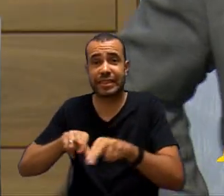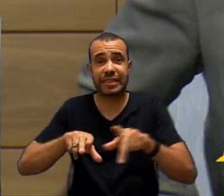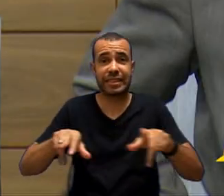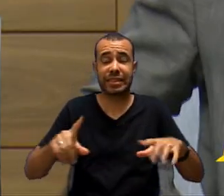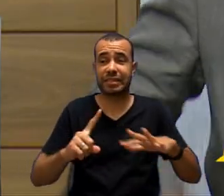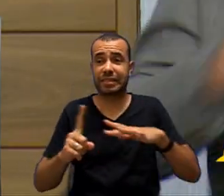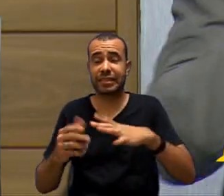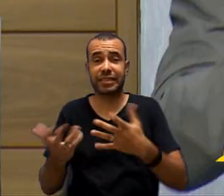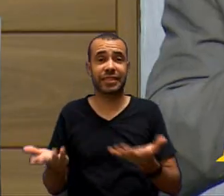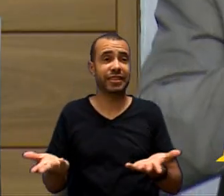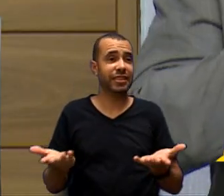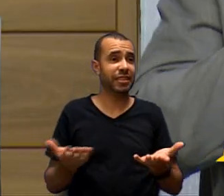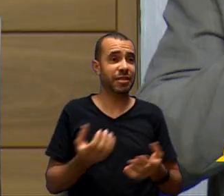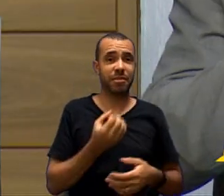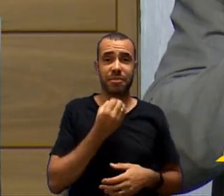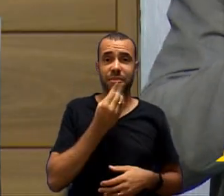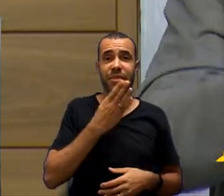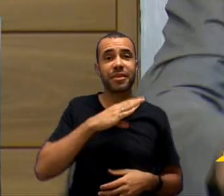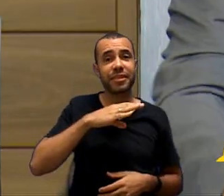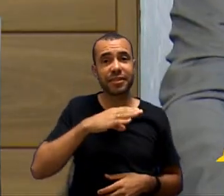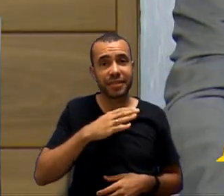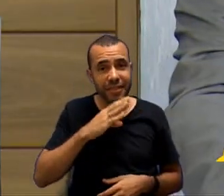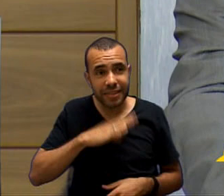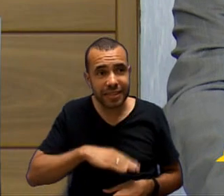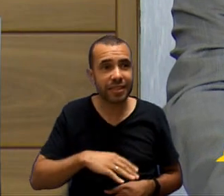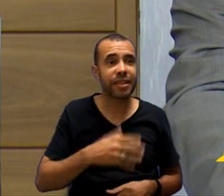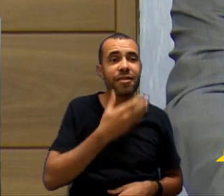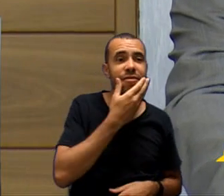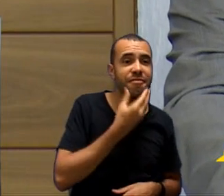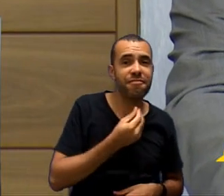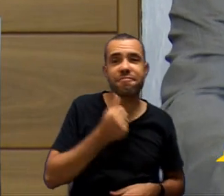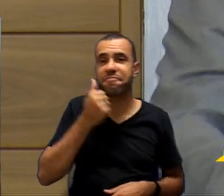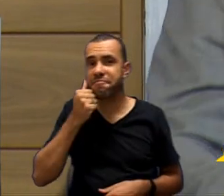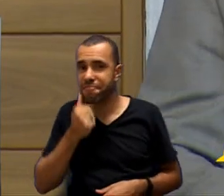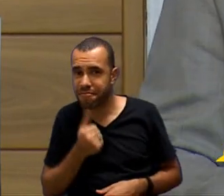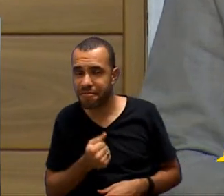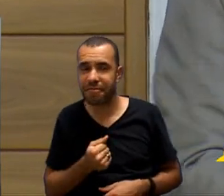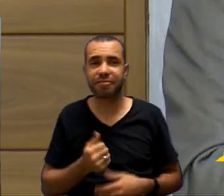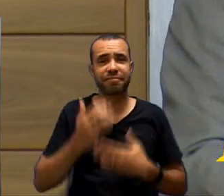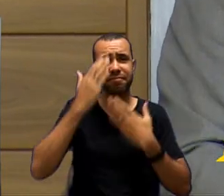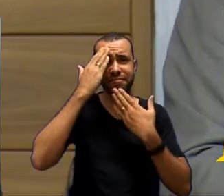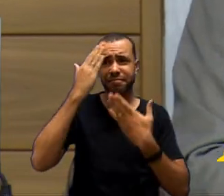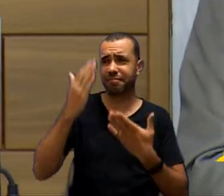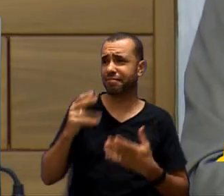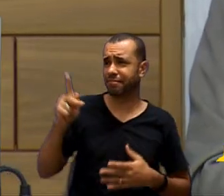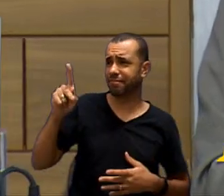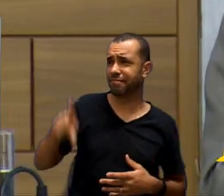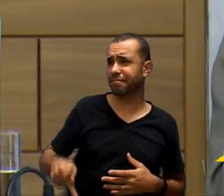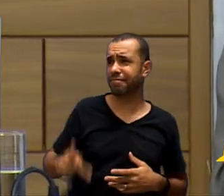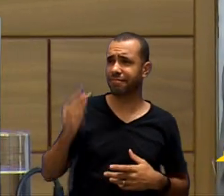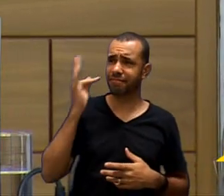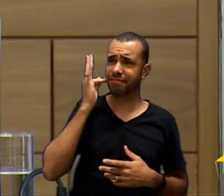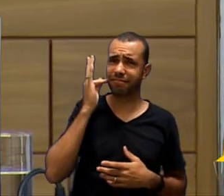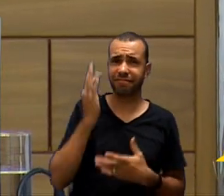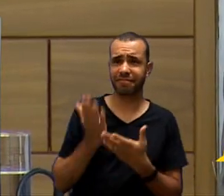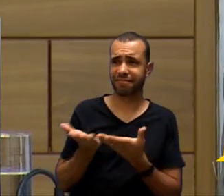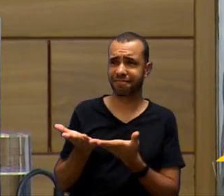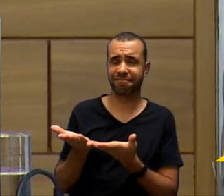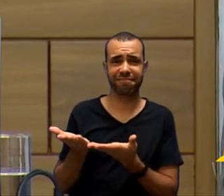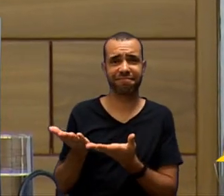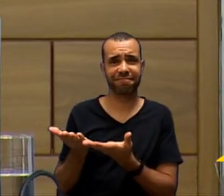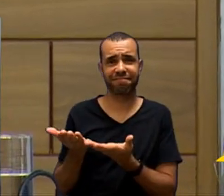cerimonial. Boa tarde a todos e todas. Agradecer a gentileza do presidente Fernando Dini, que